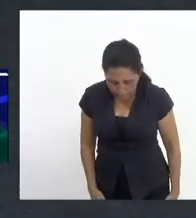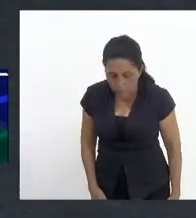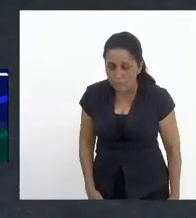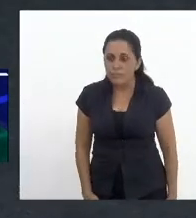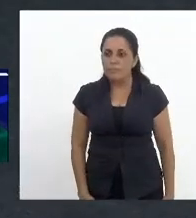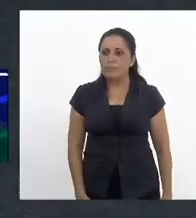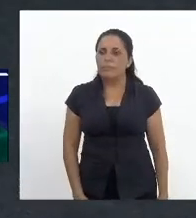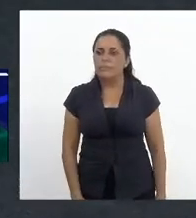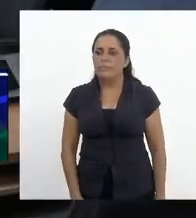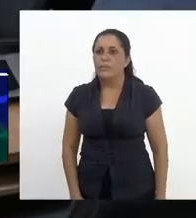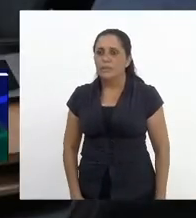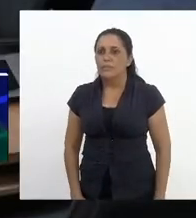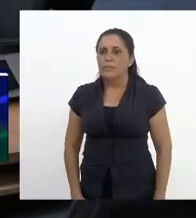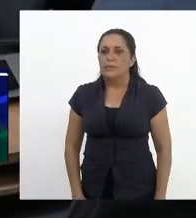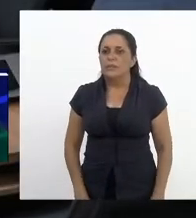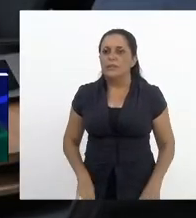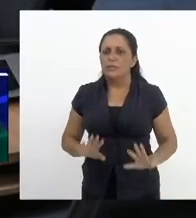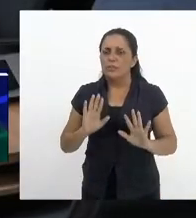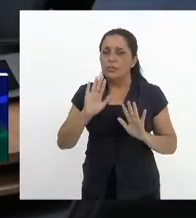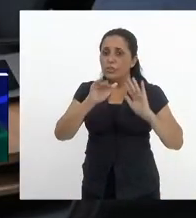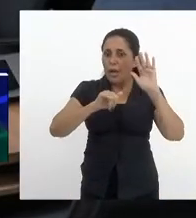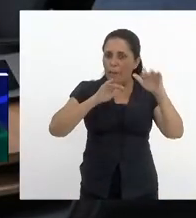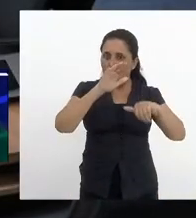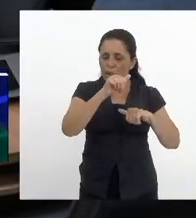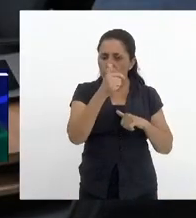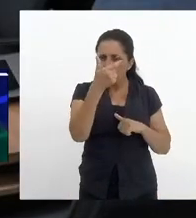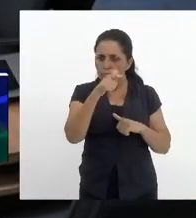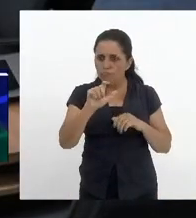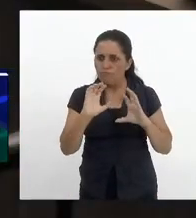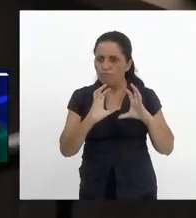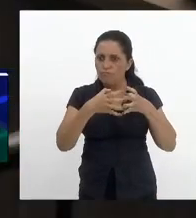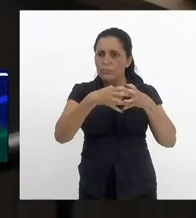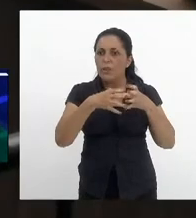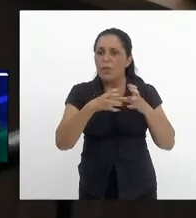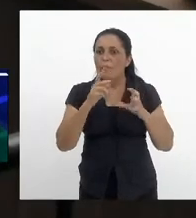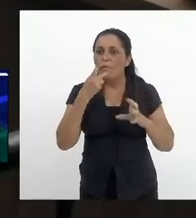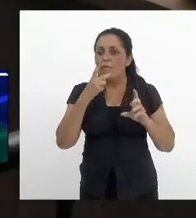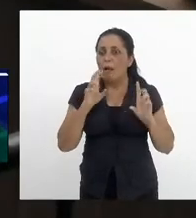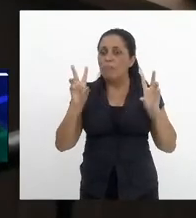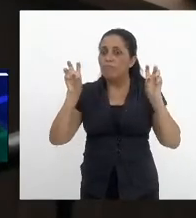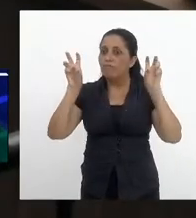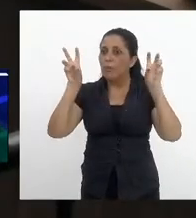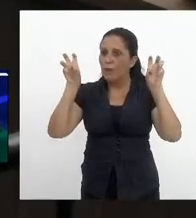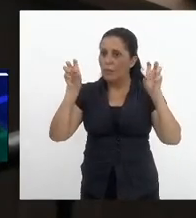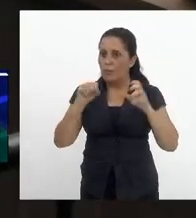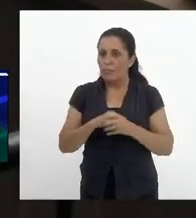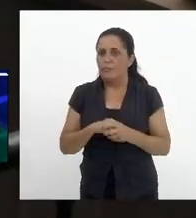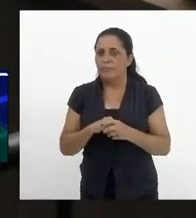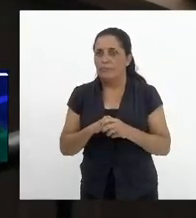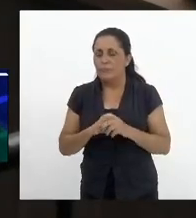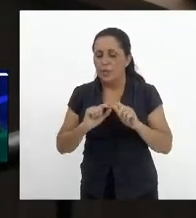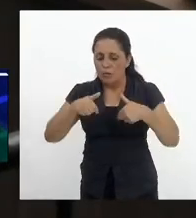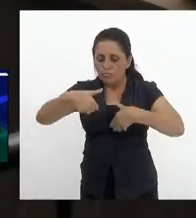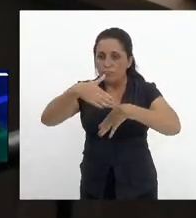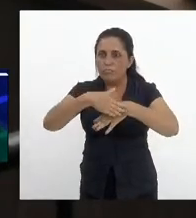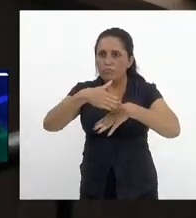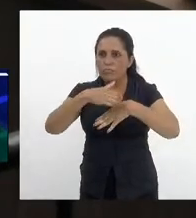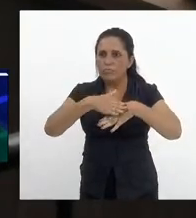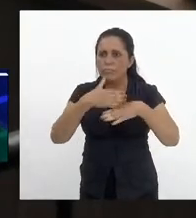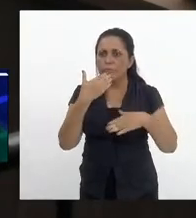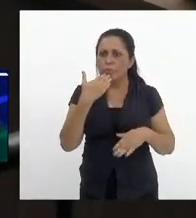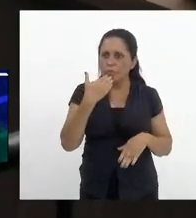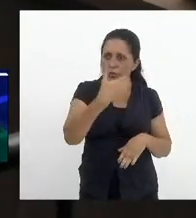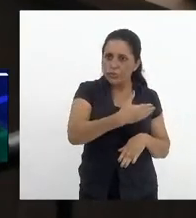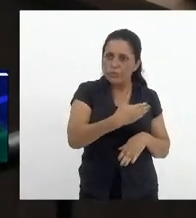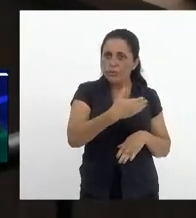a CODIM para falar sobre esse tema. E, ato contínuo, solicitamos, e fez isso